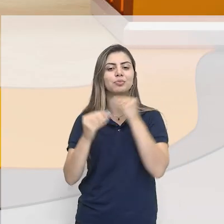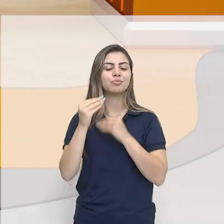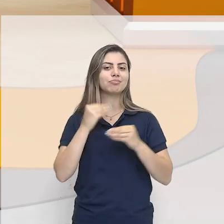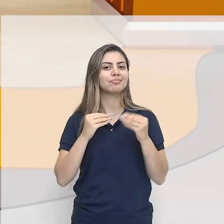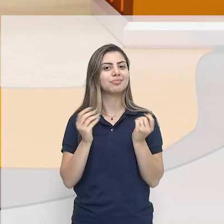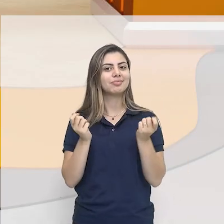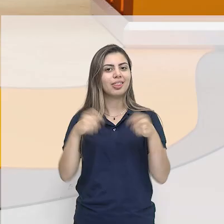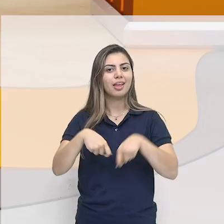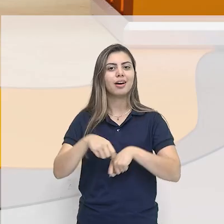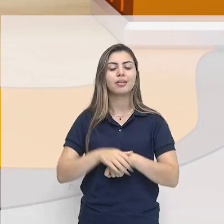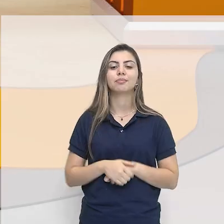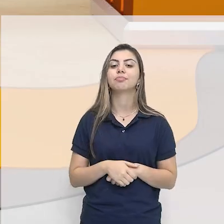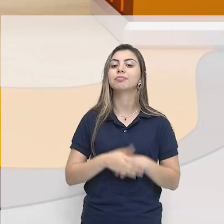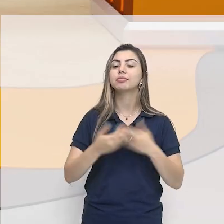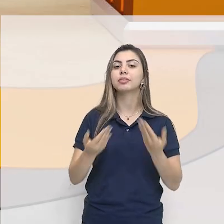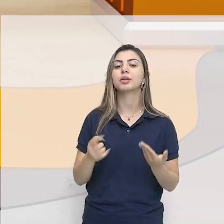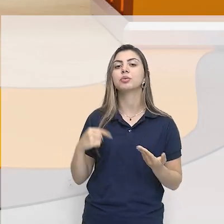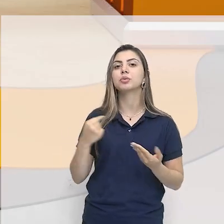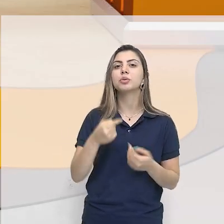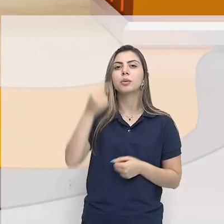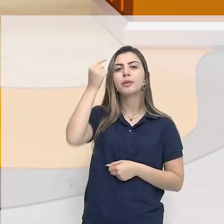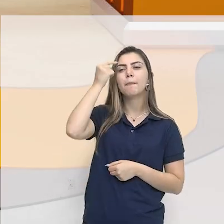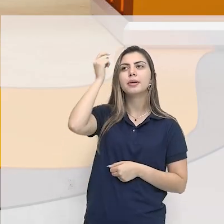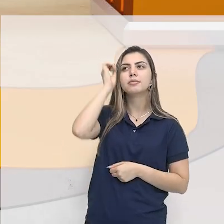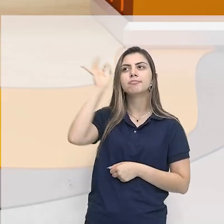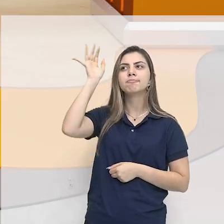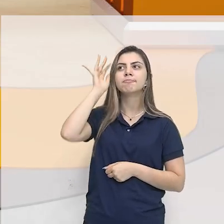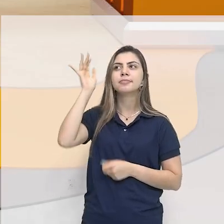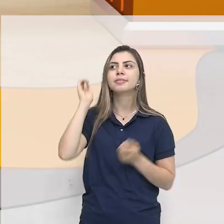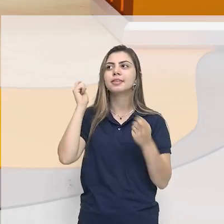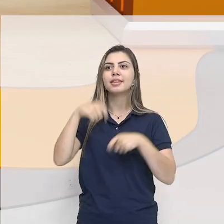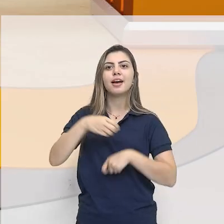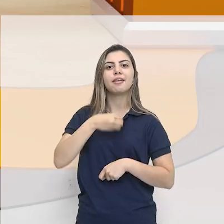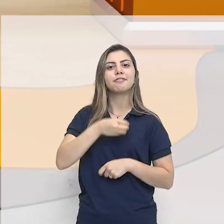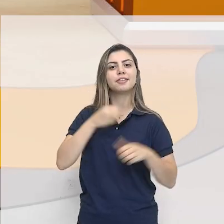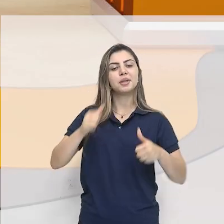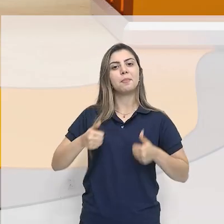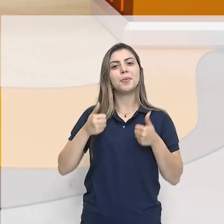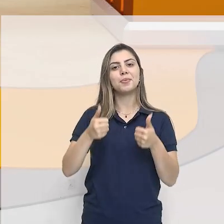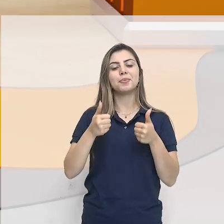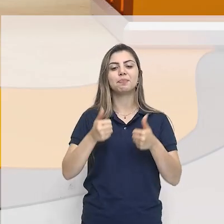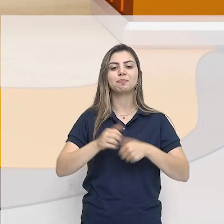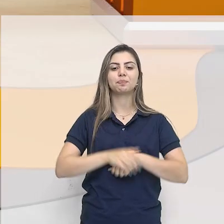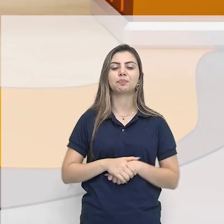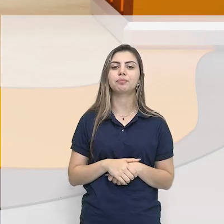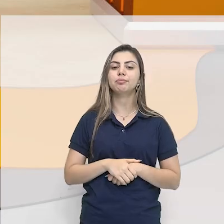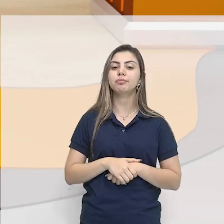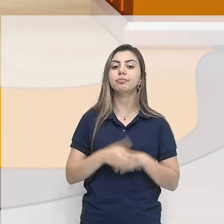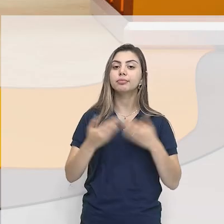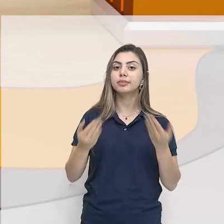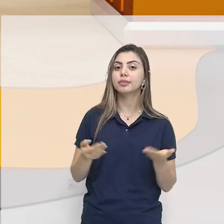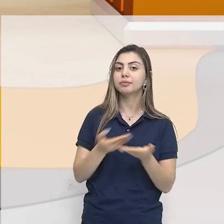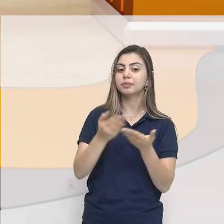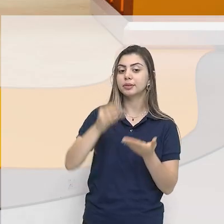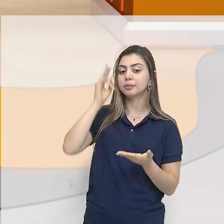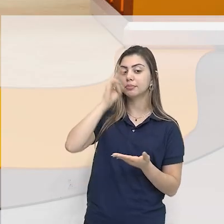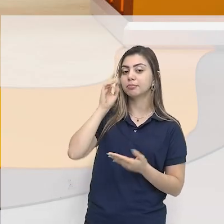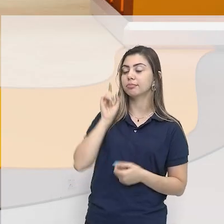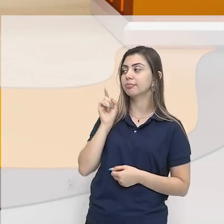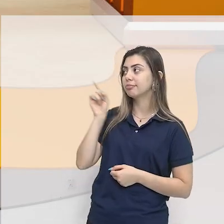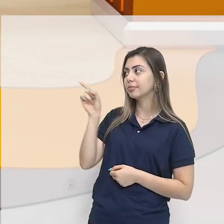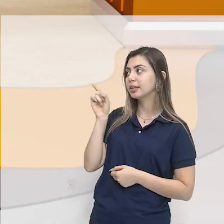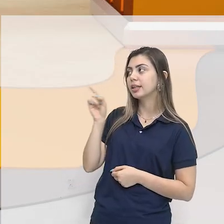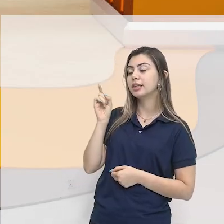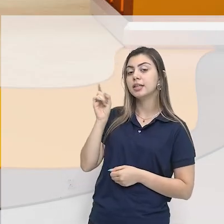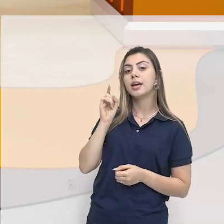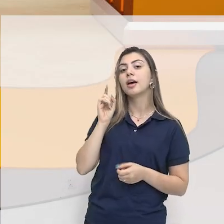também ao nosso corpo. E isso nos ajuda a pensar, a viver melhor. Tá? Então, lembra lá o erectus,